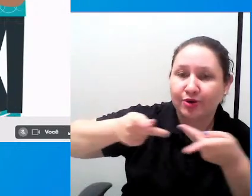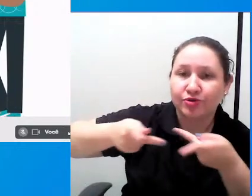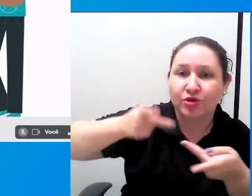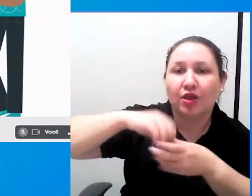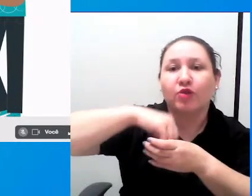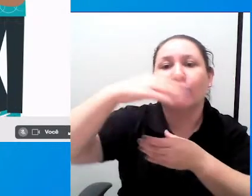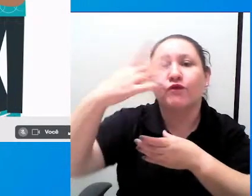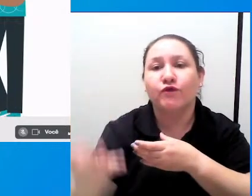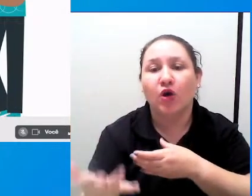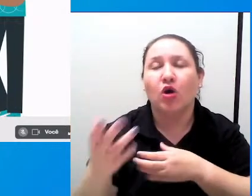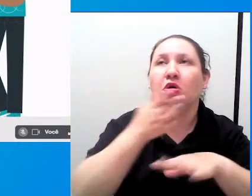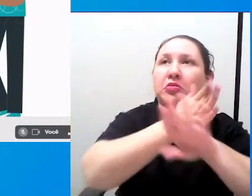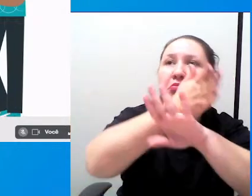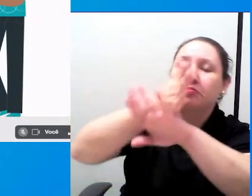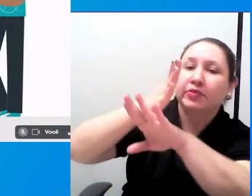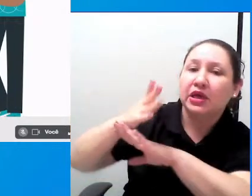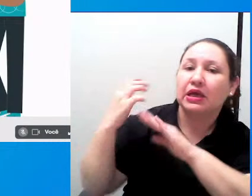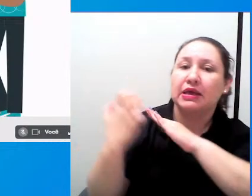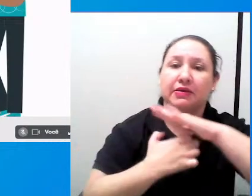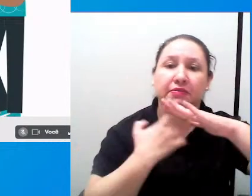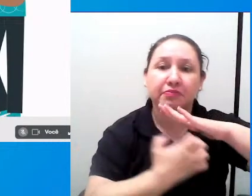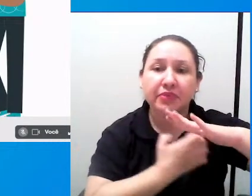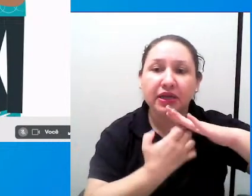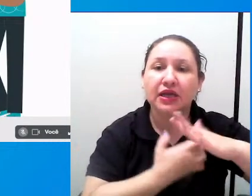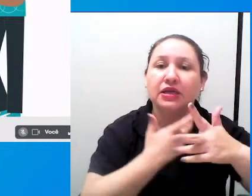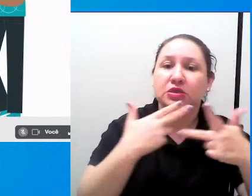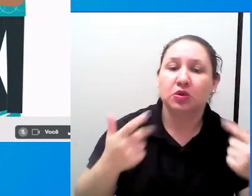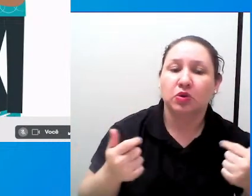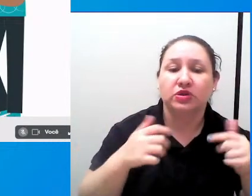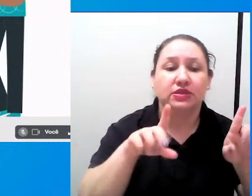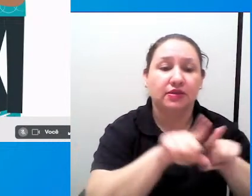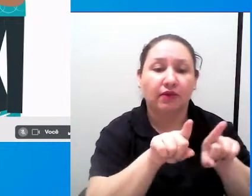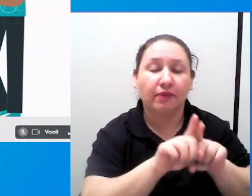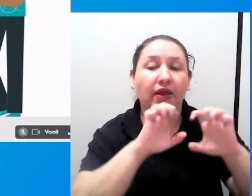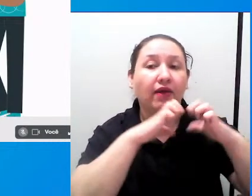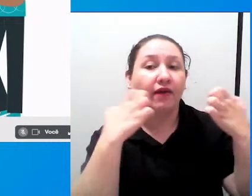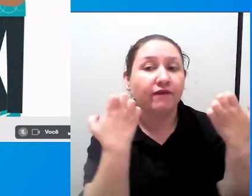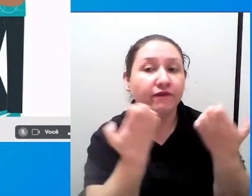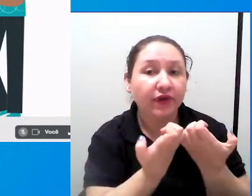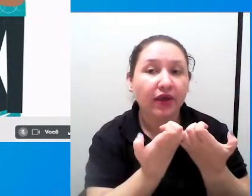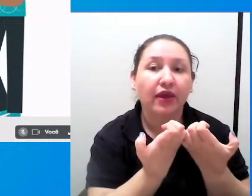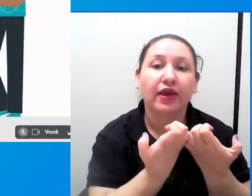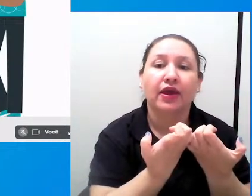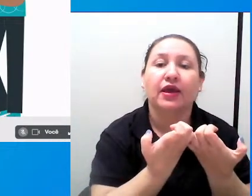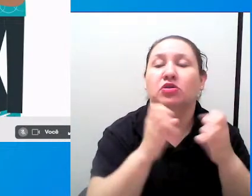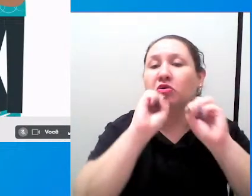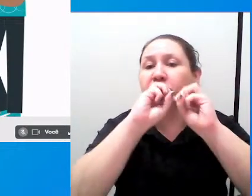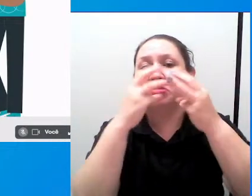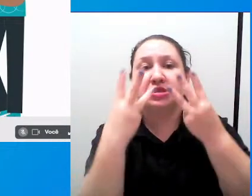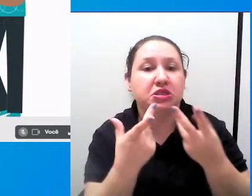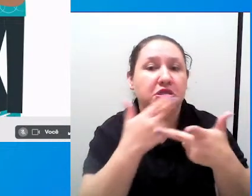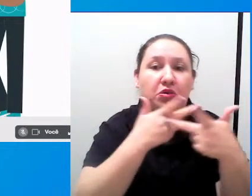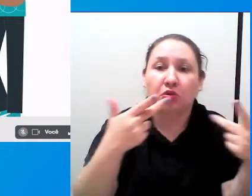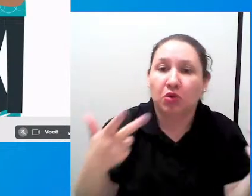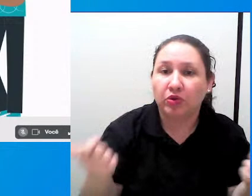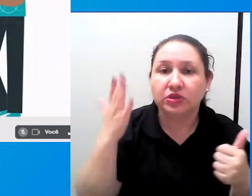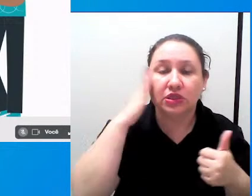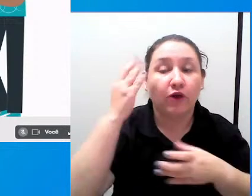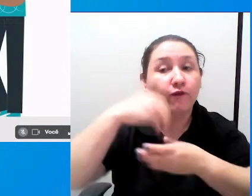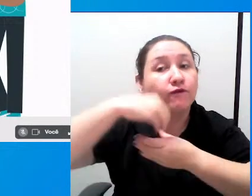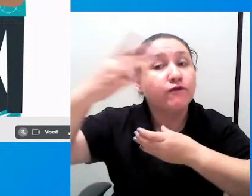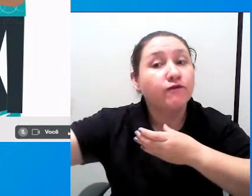empresa júnior, participação em comissão organizadora de evento, TC com caráter extensionista e aí por